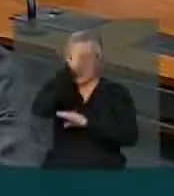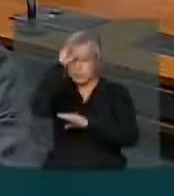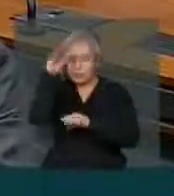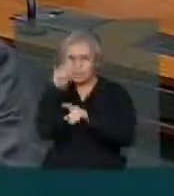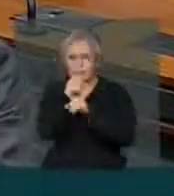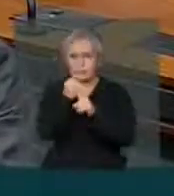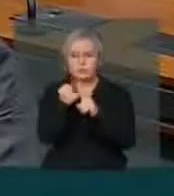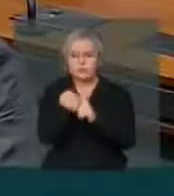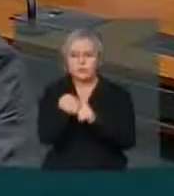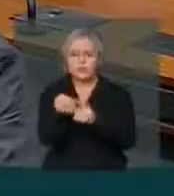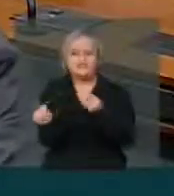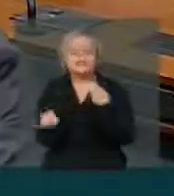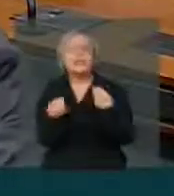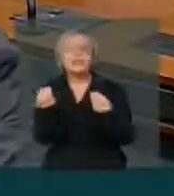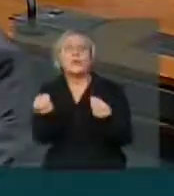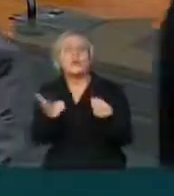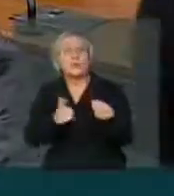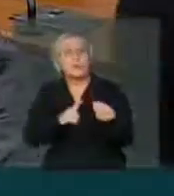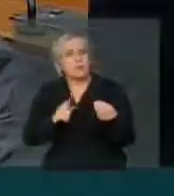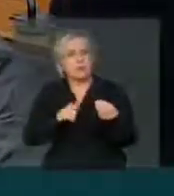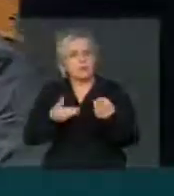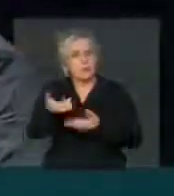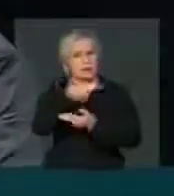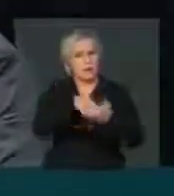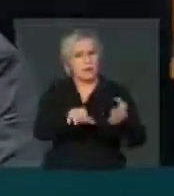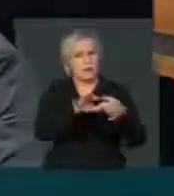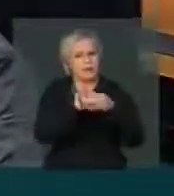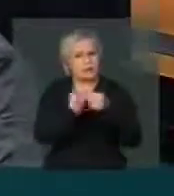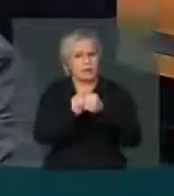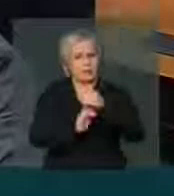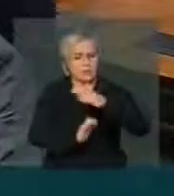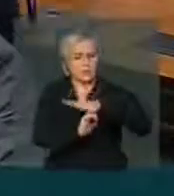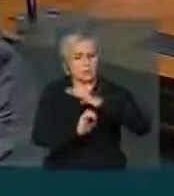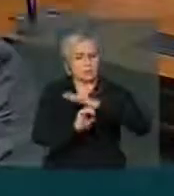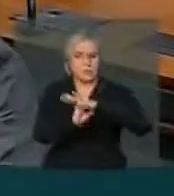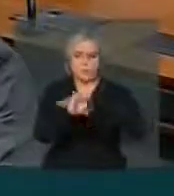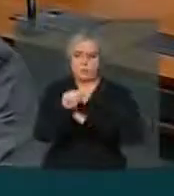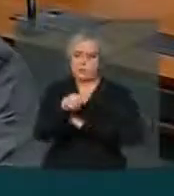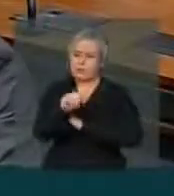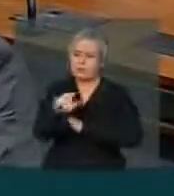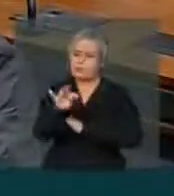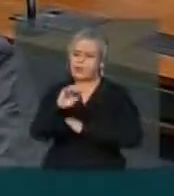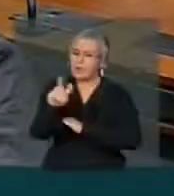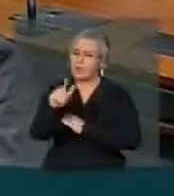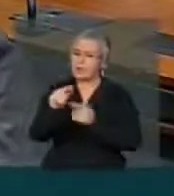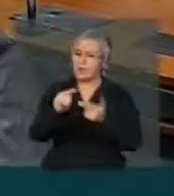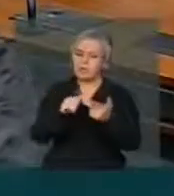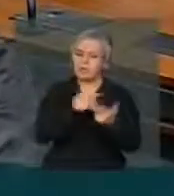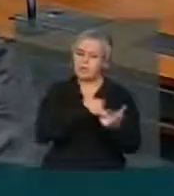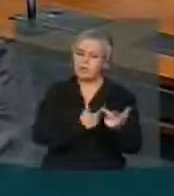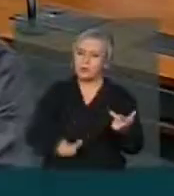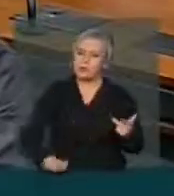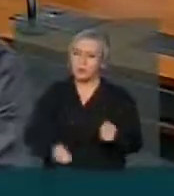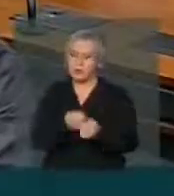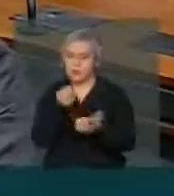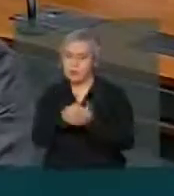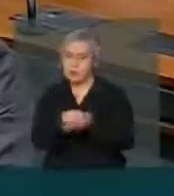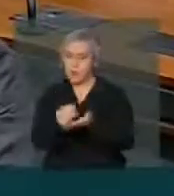relação entre as operadoras, a Anatel e o governo, para exigir esses